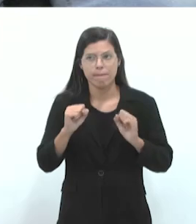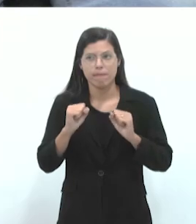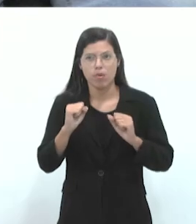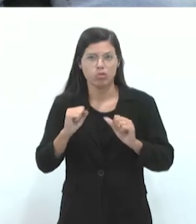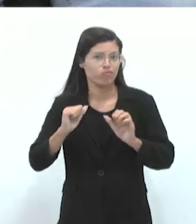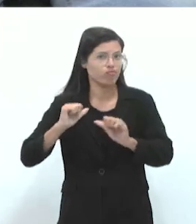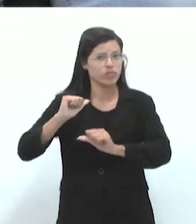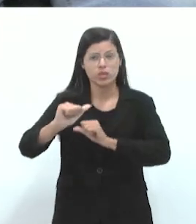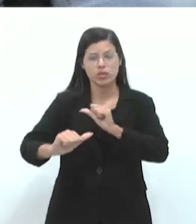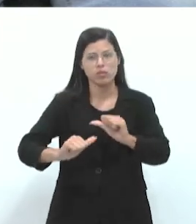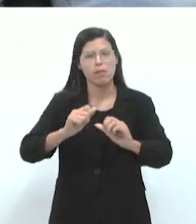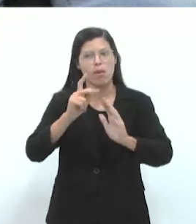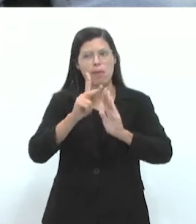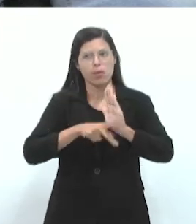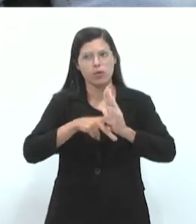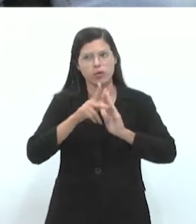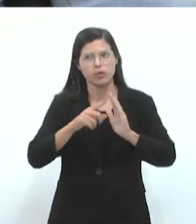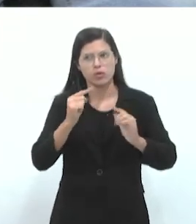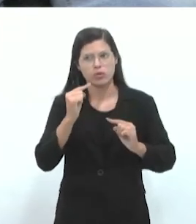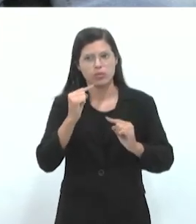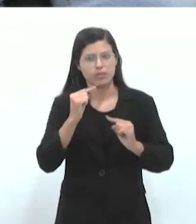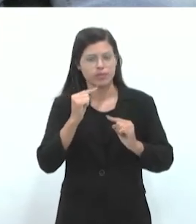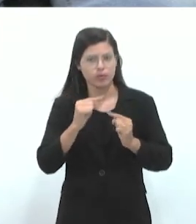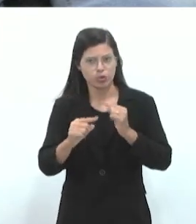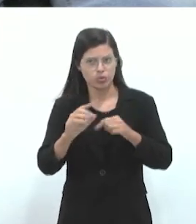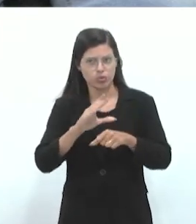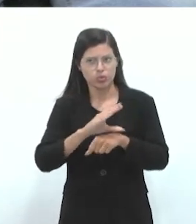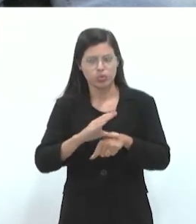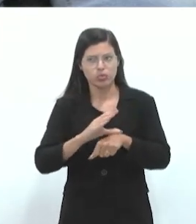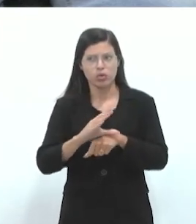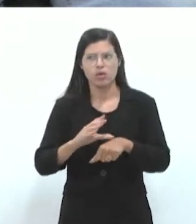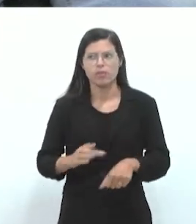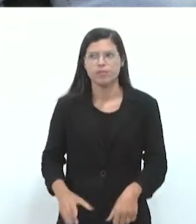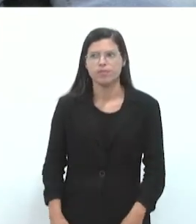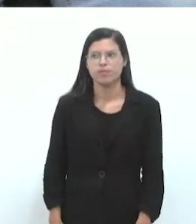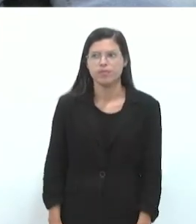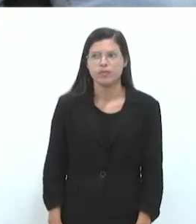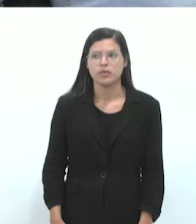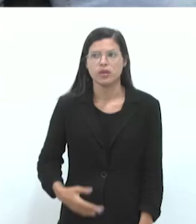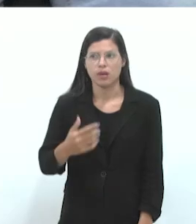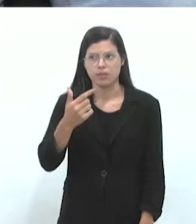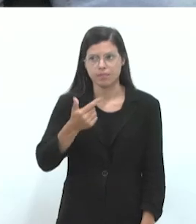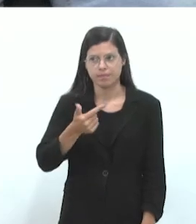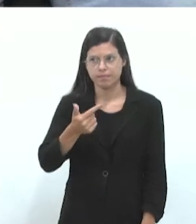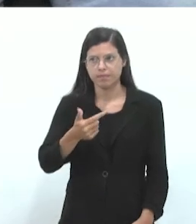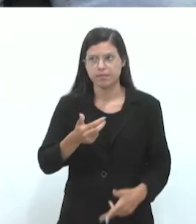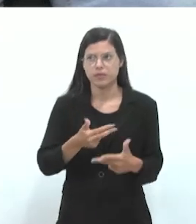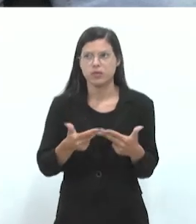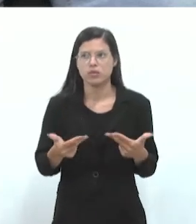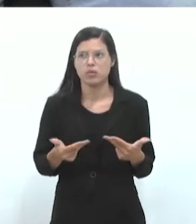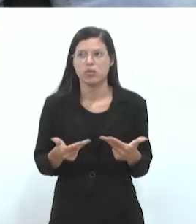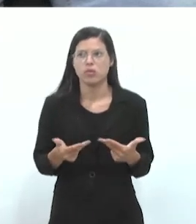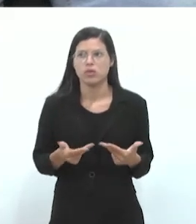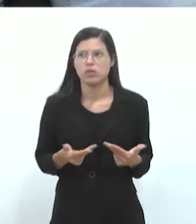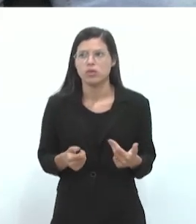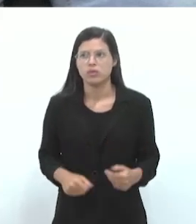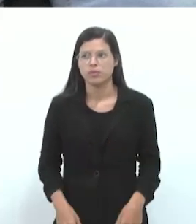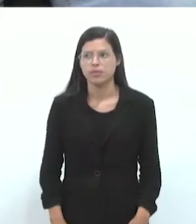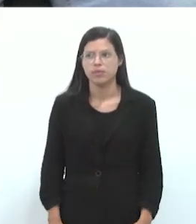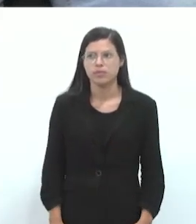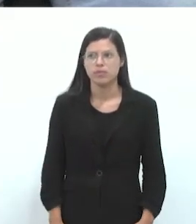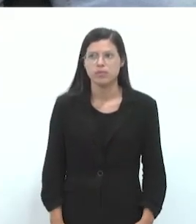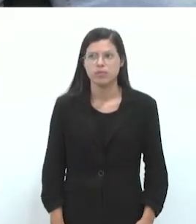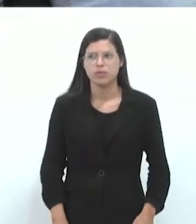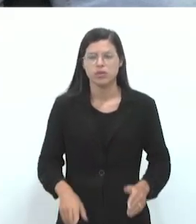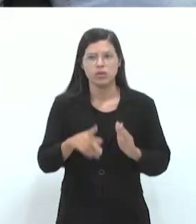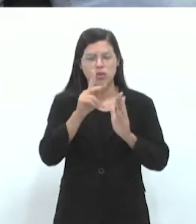transformar o projeto em constitucional. Primeira premissa que o senhor colocou. Segunda, quando o projeto sai